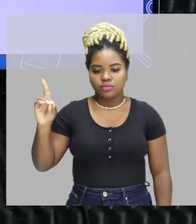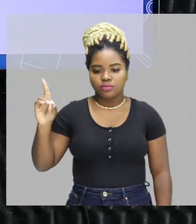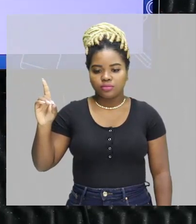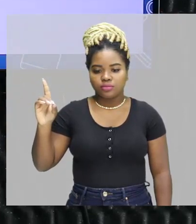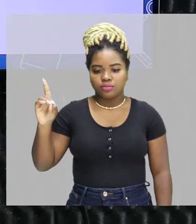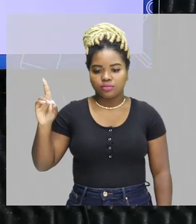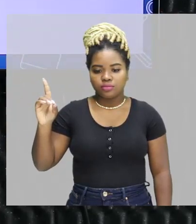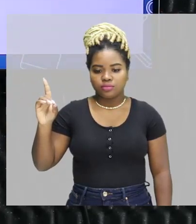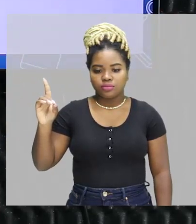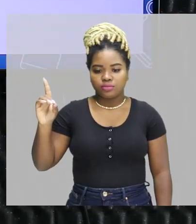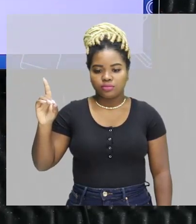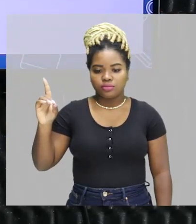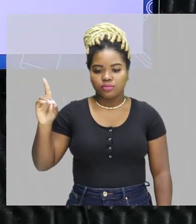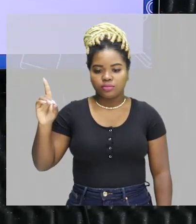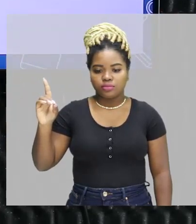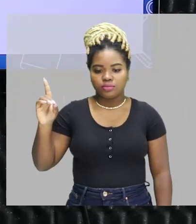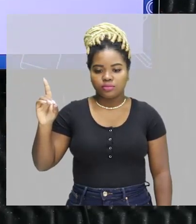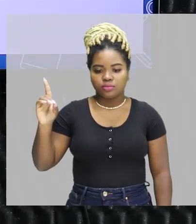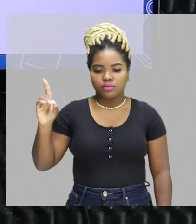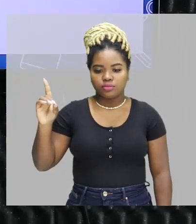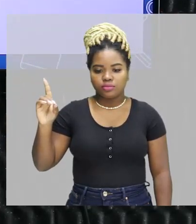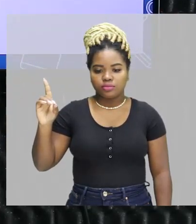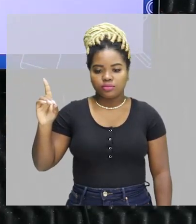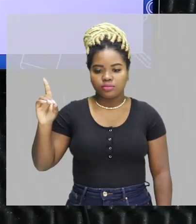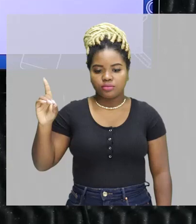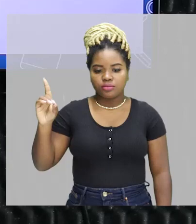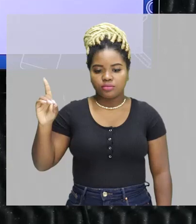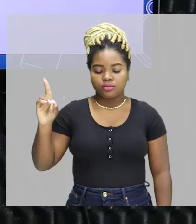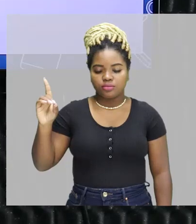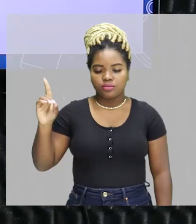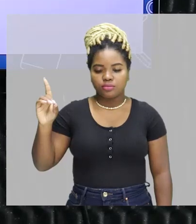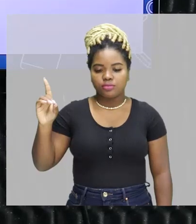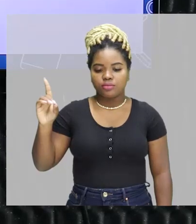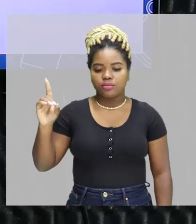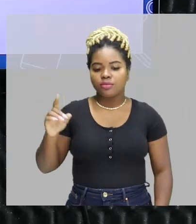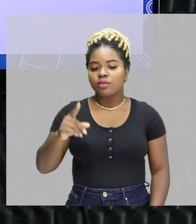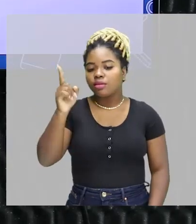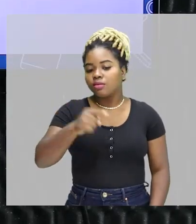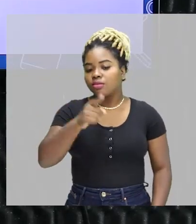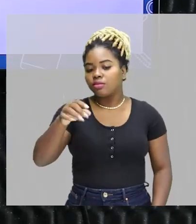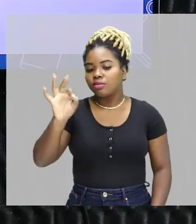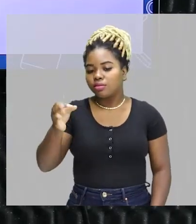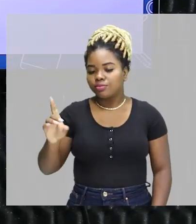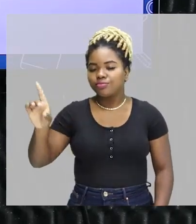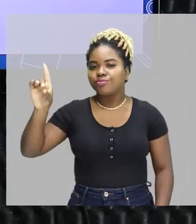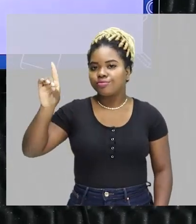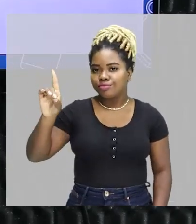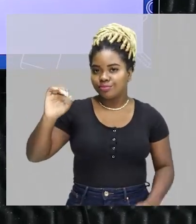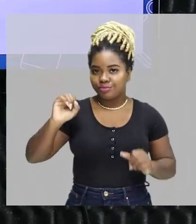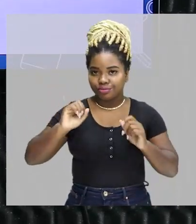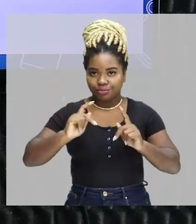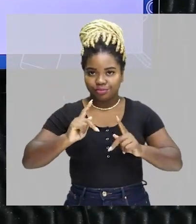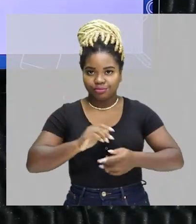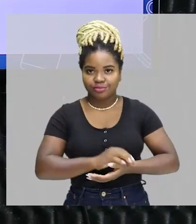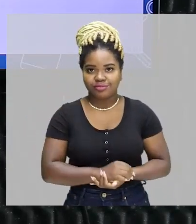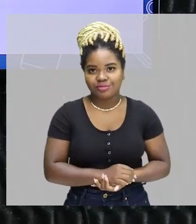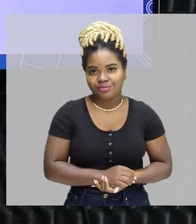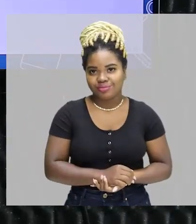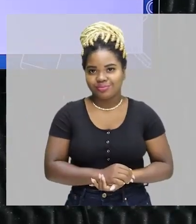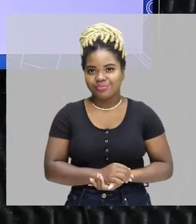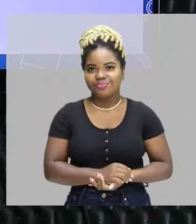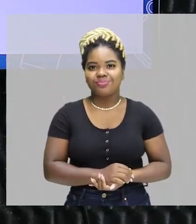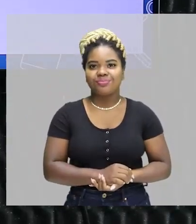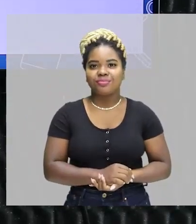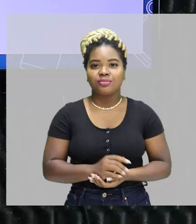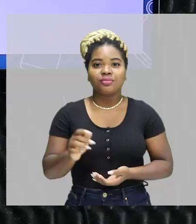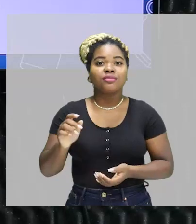é a letra D de dado, com objetividade e quantitativo. Então, marque para você letra D de dado, letra D de dado,